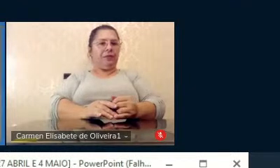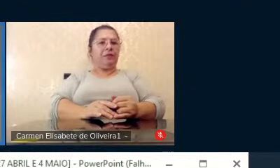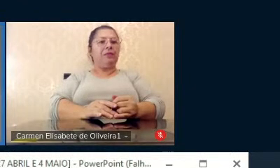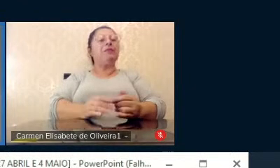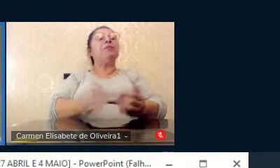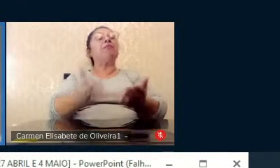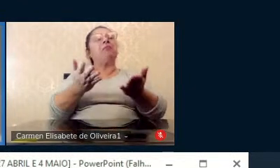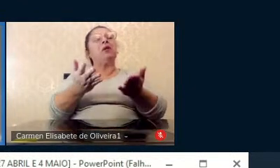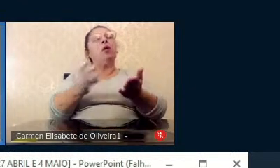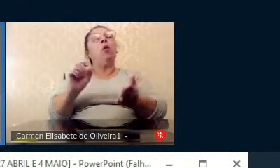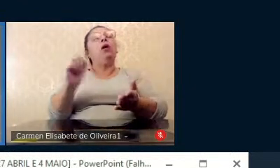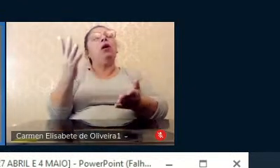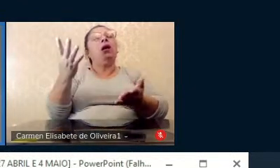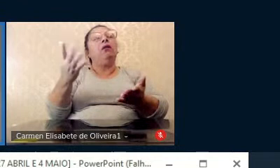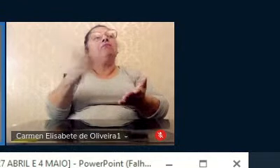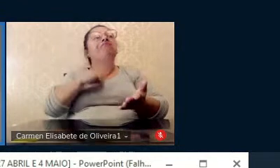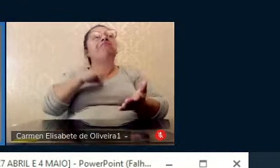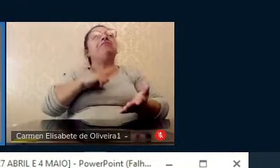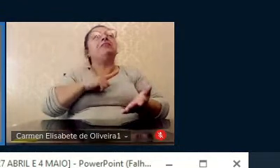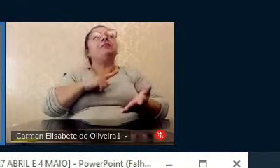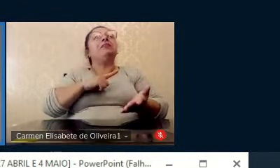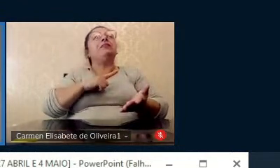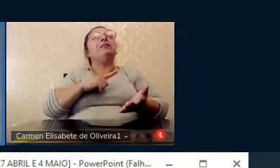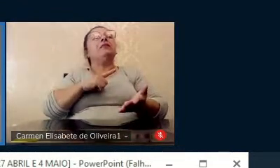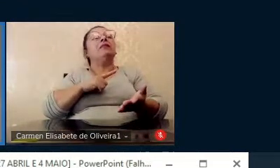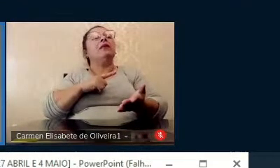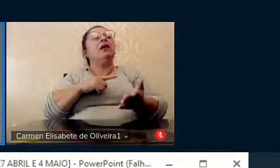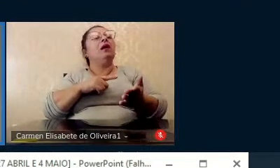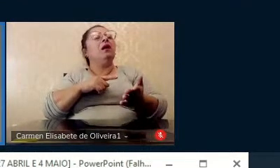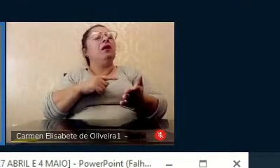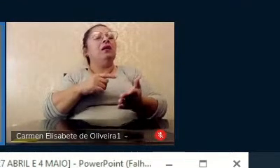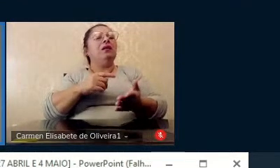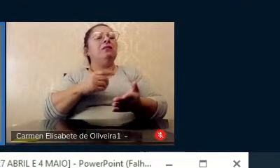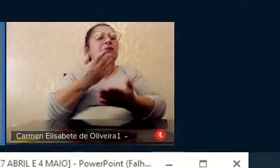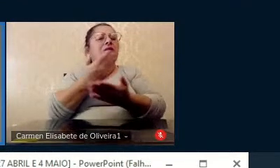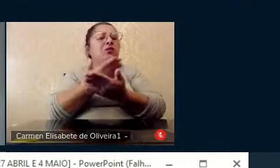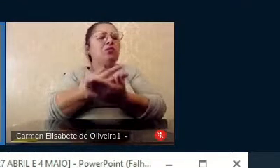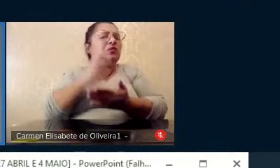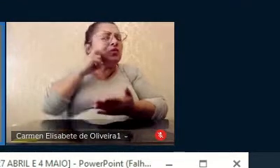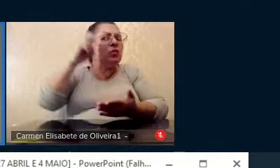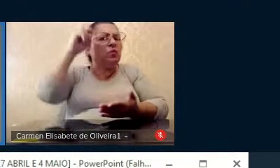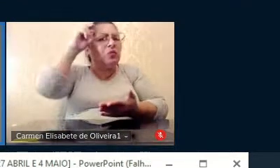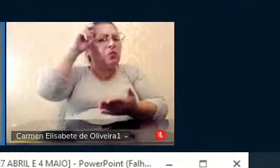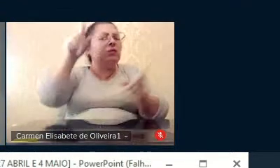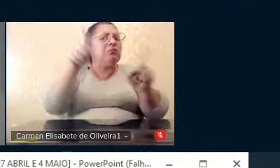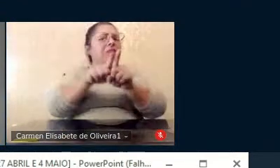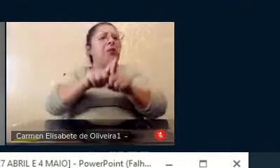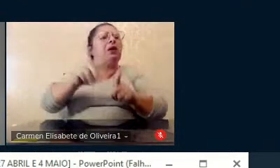E o que tem a ver os estudos culturais com a literatura surda?